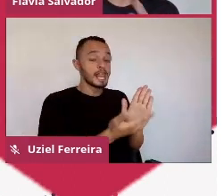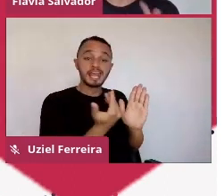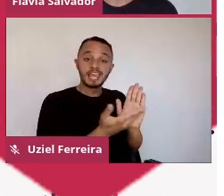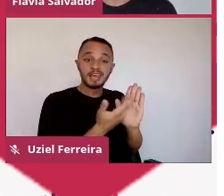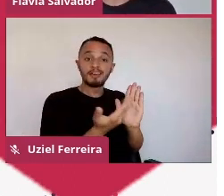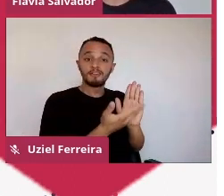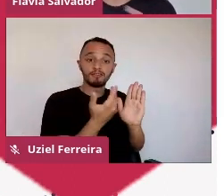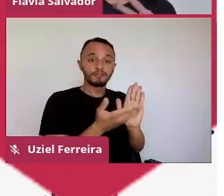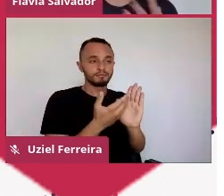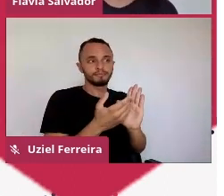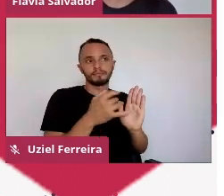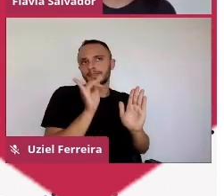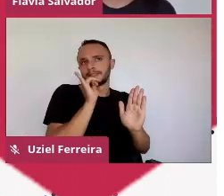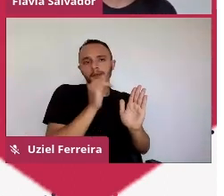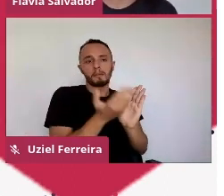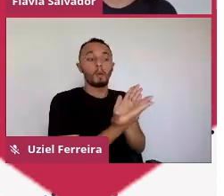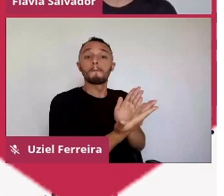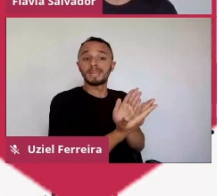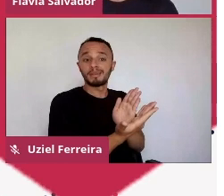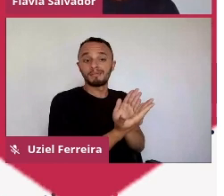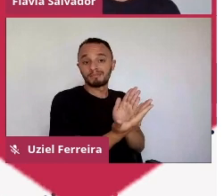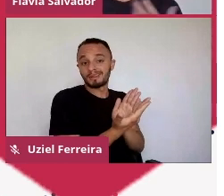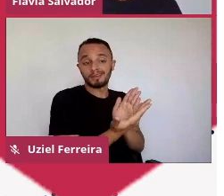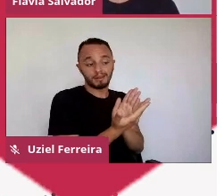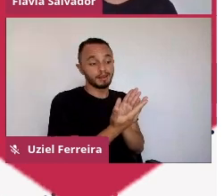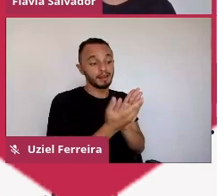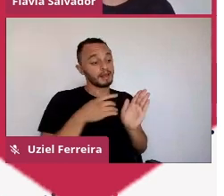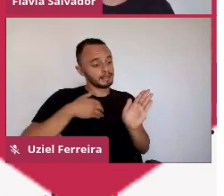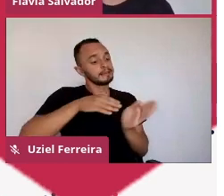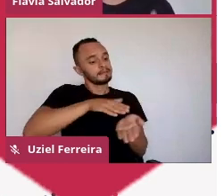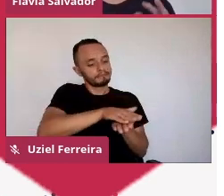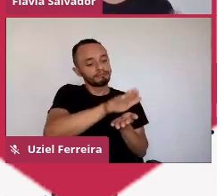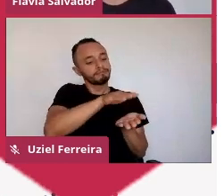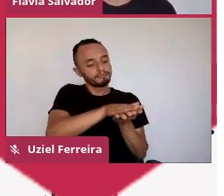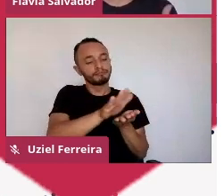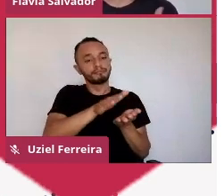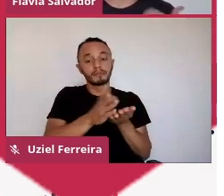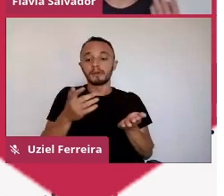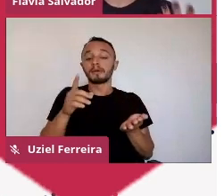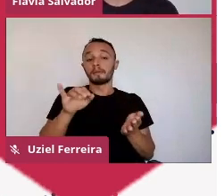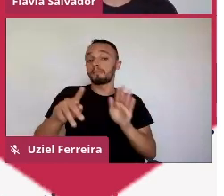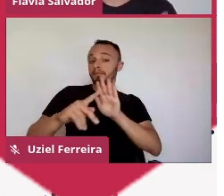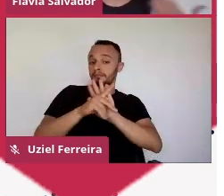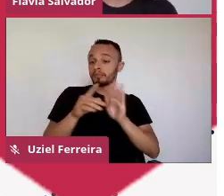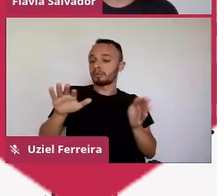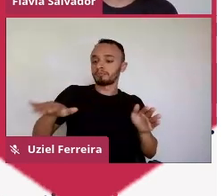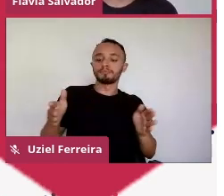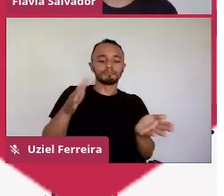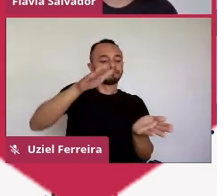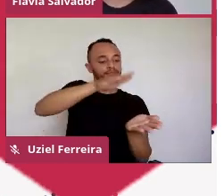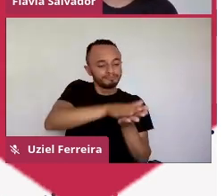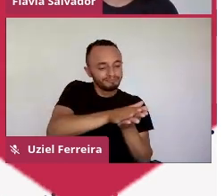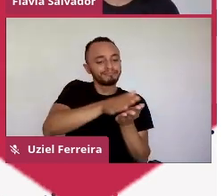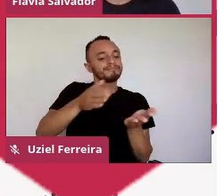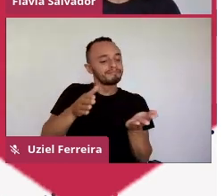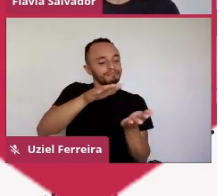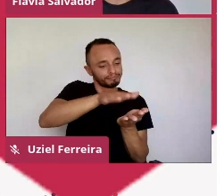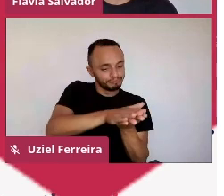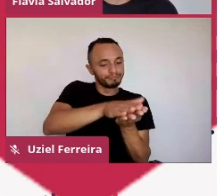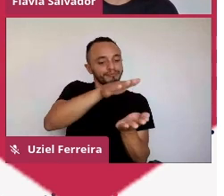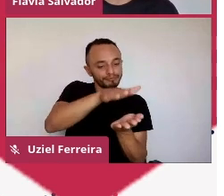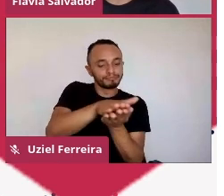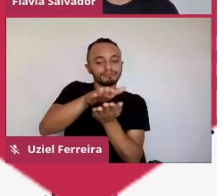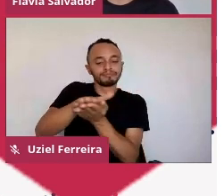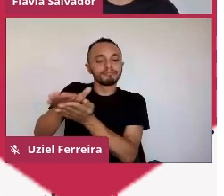a xilogravura ela passa a ser utilizada de uma maneira funcional, mas de alguma maneira com expressão artística popular também.